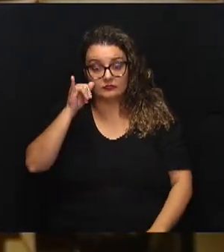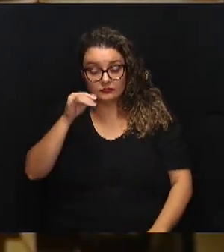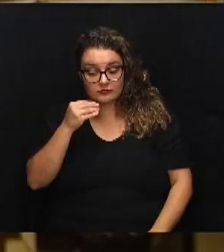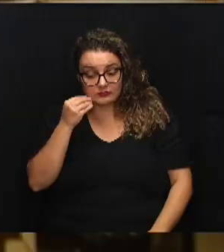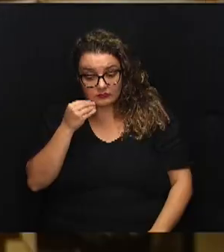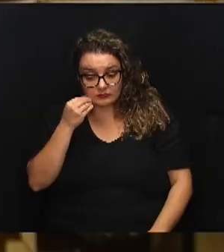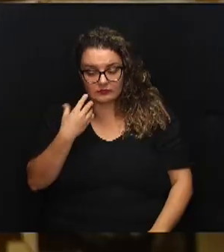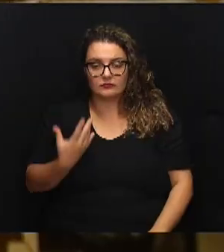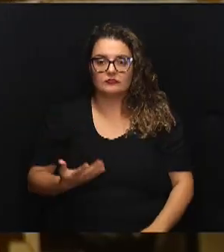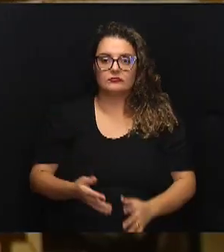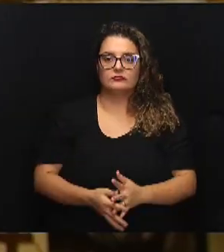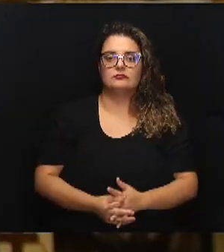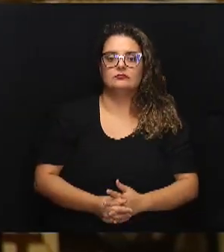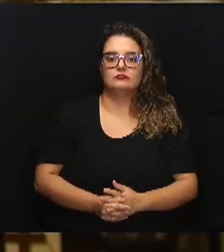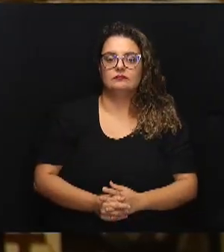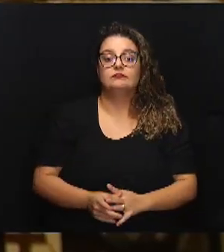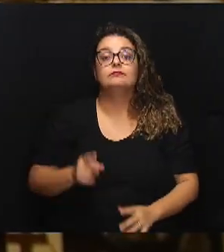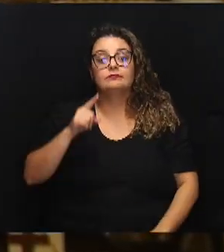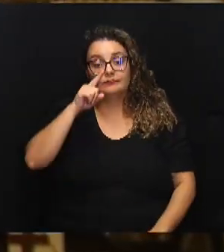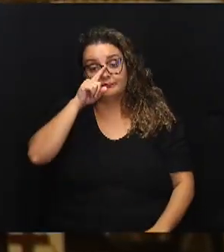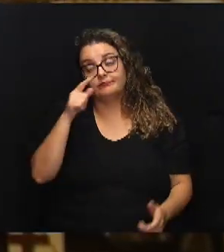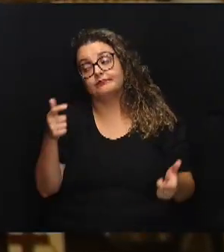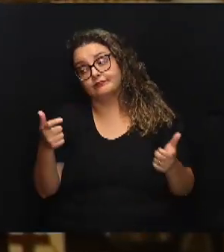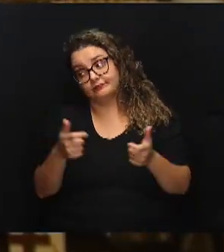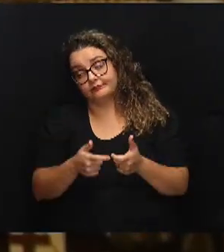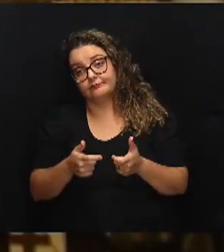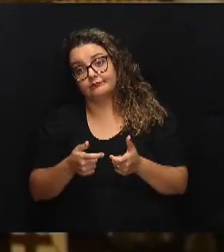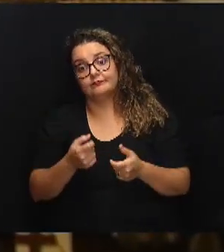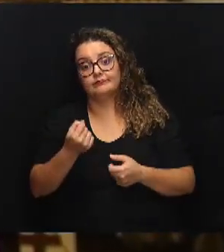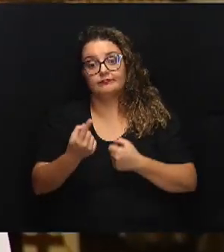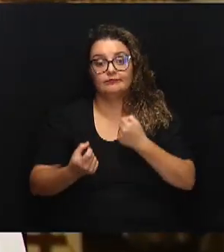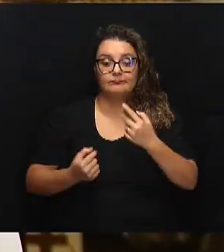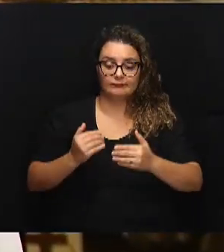experimentação, o risco é bem menor de alguém